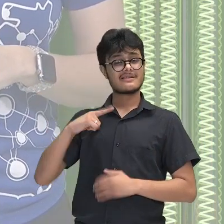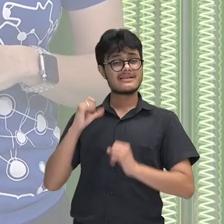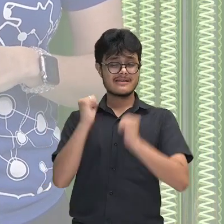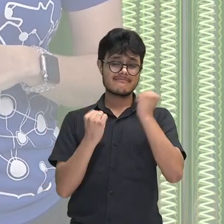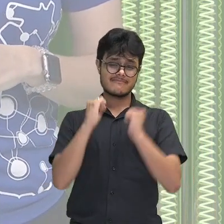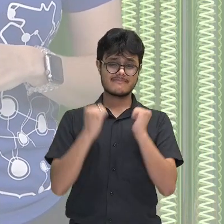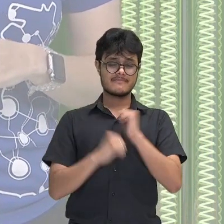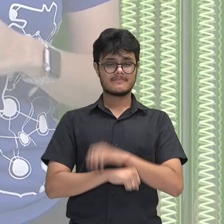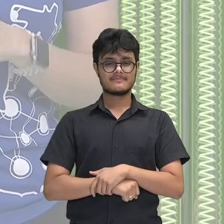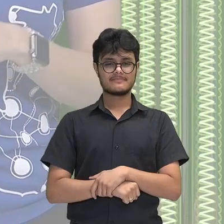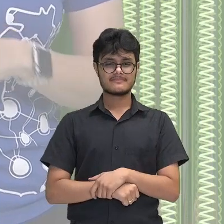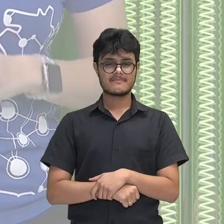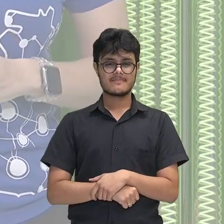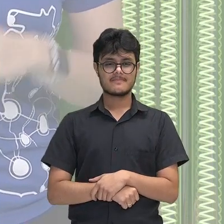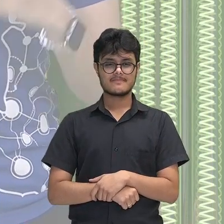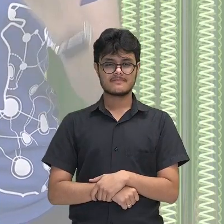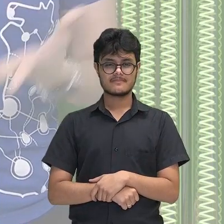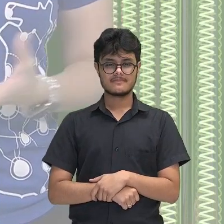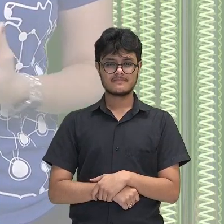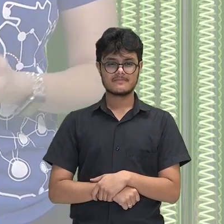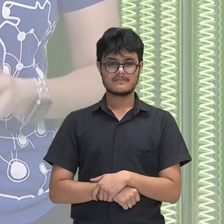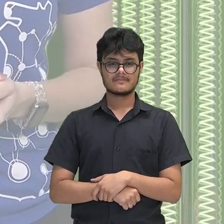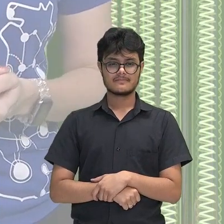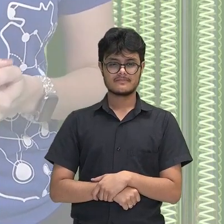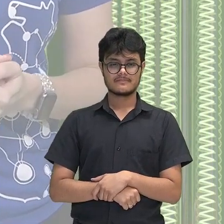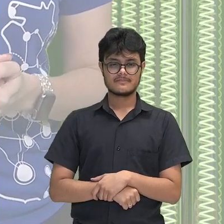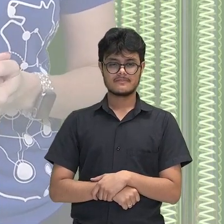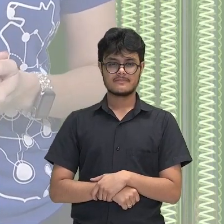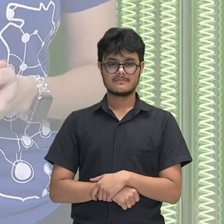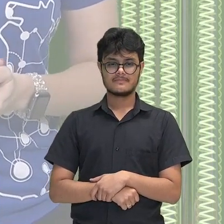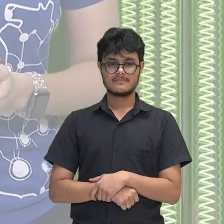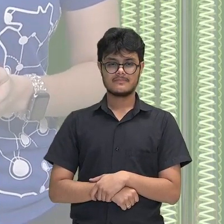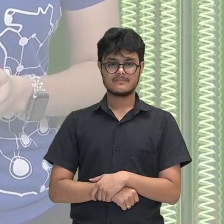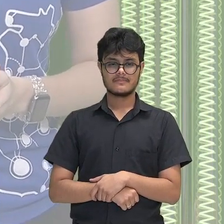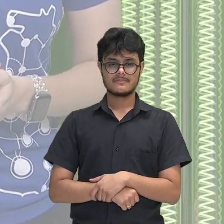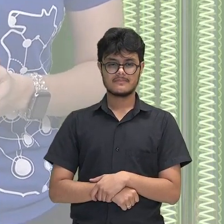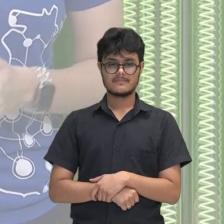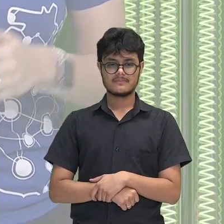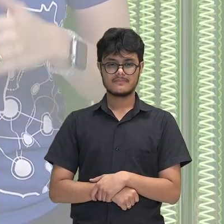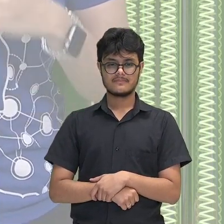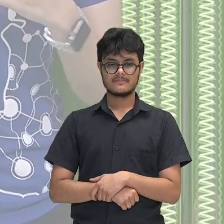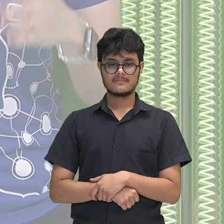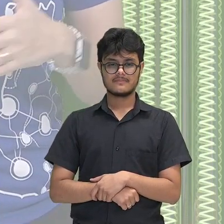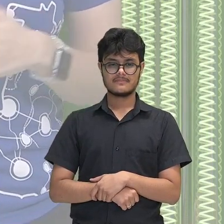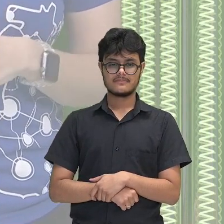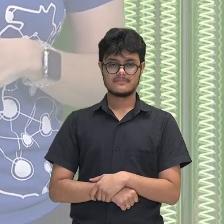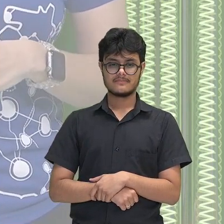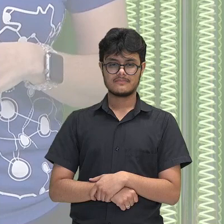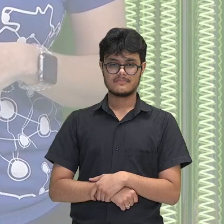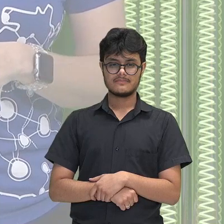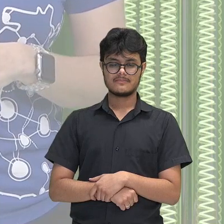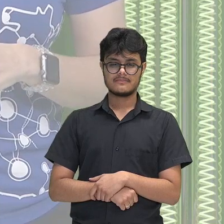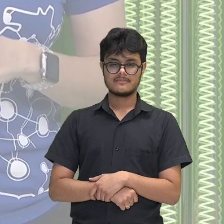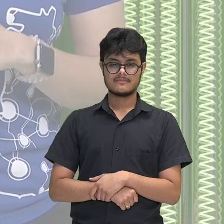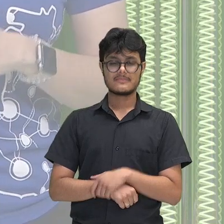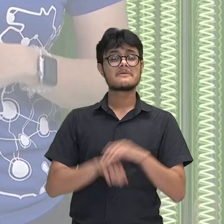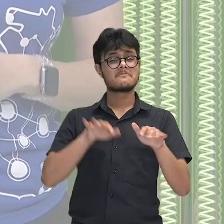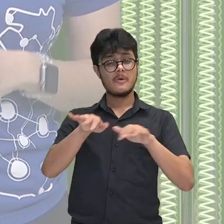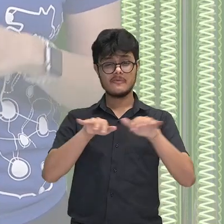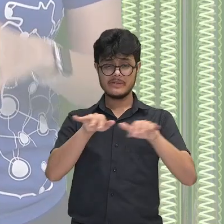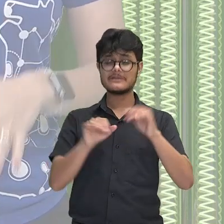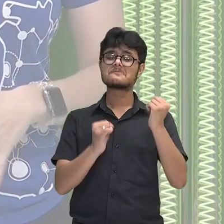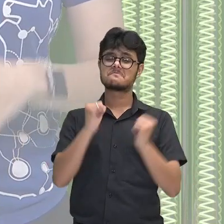ó, cada um recebendo aí a mistura do ar e combustível para que façam toda essa movimentação